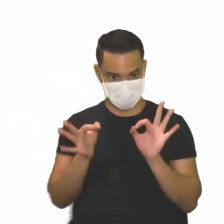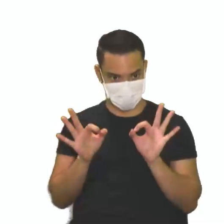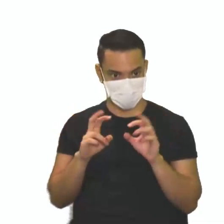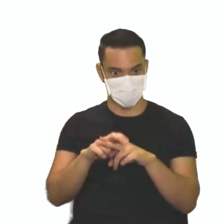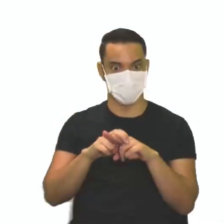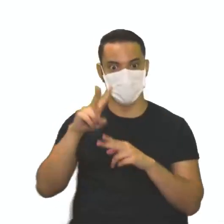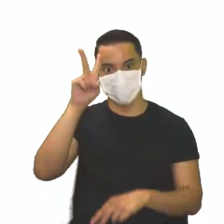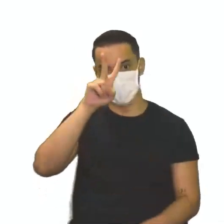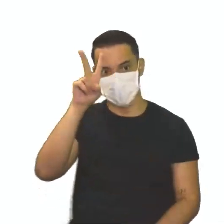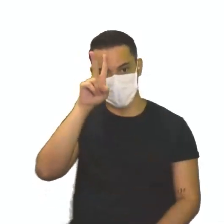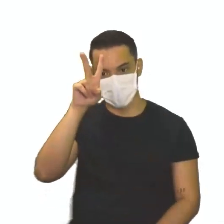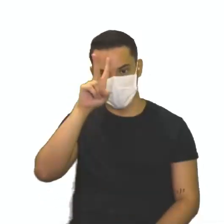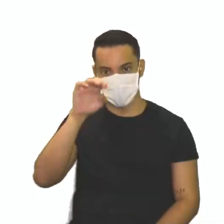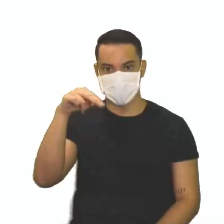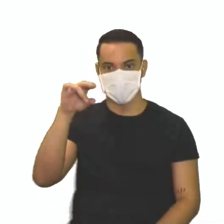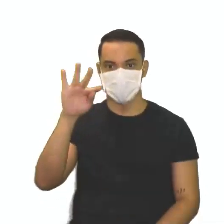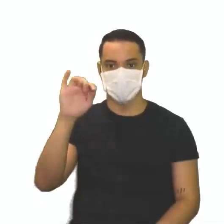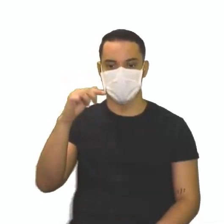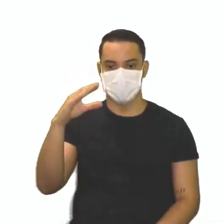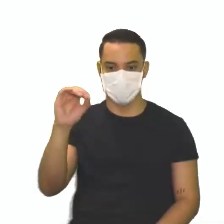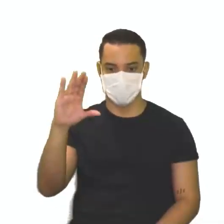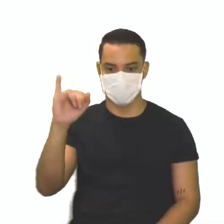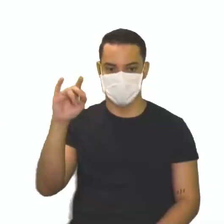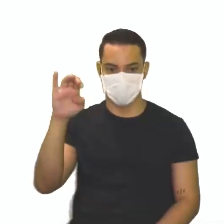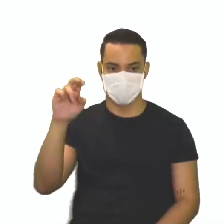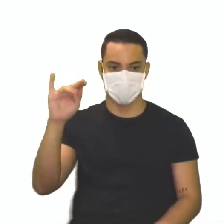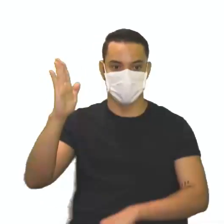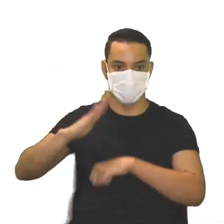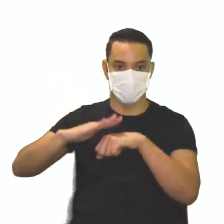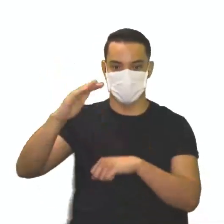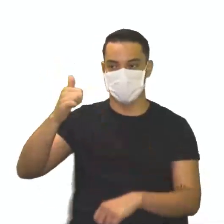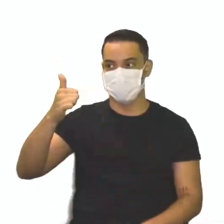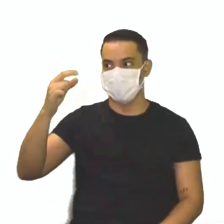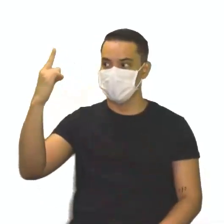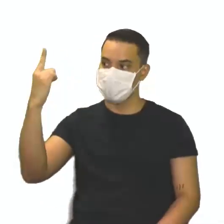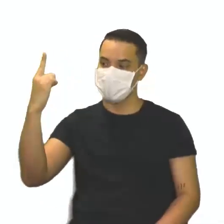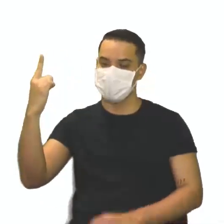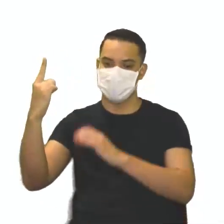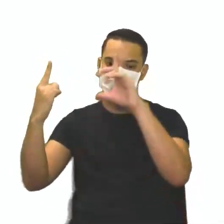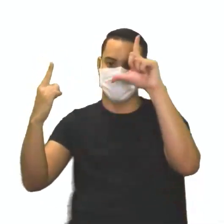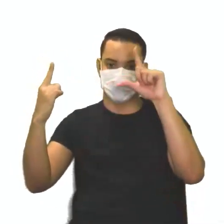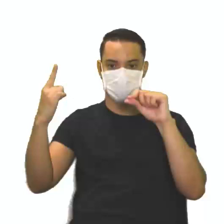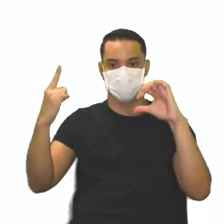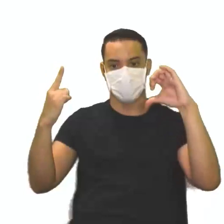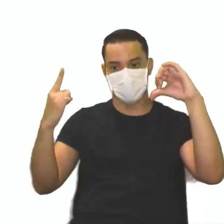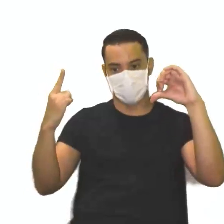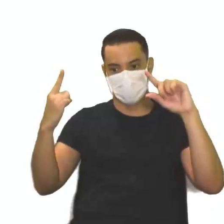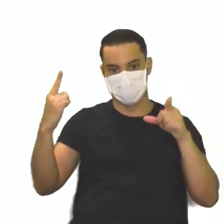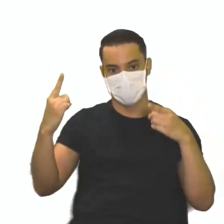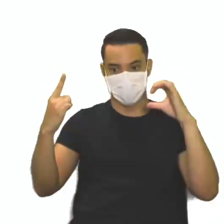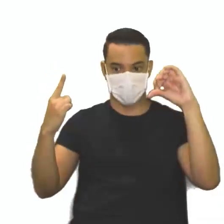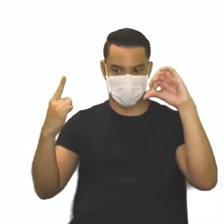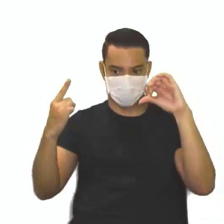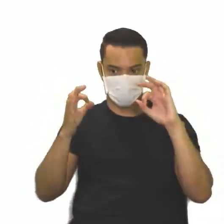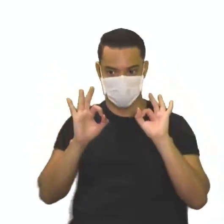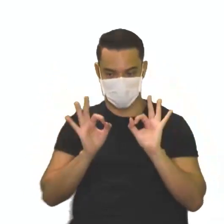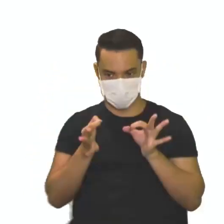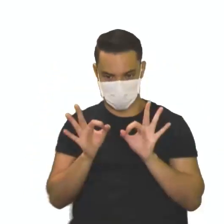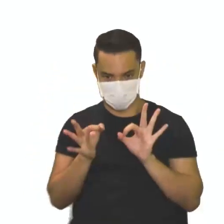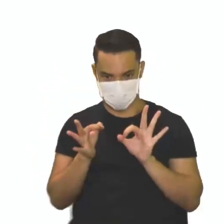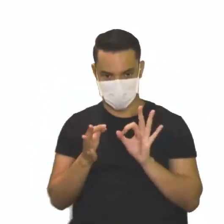que a notação científica são números maiores que 1 e menores que 9,9,